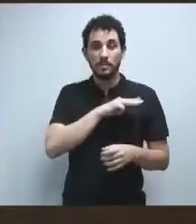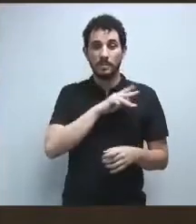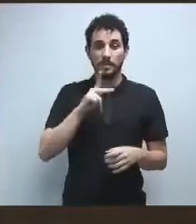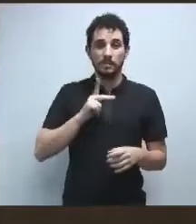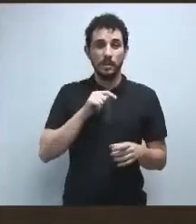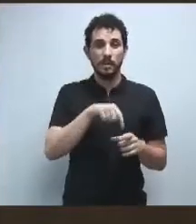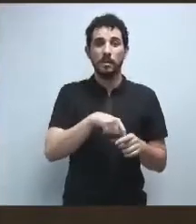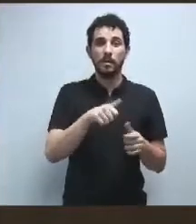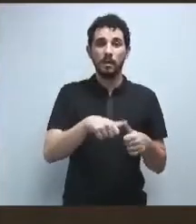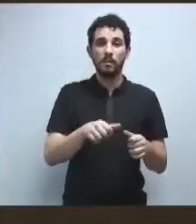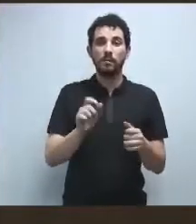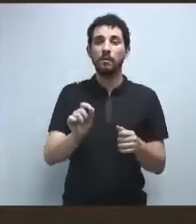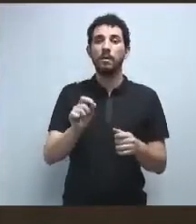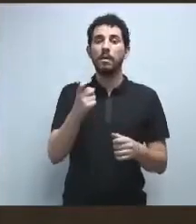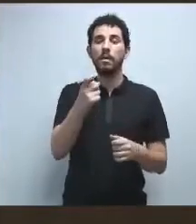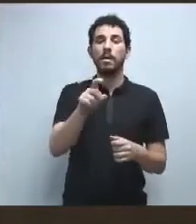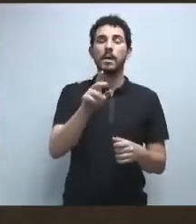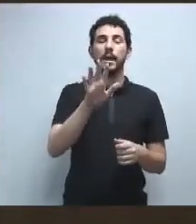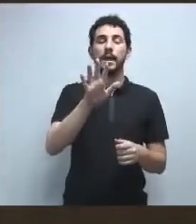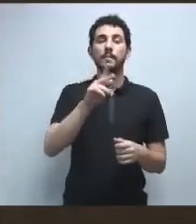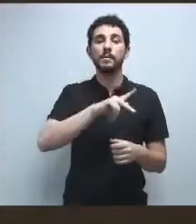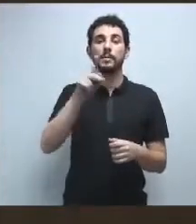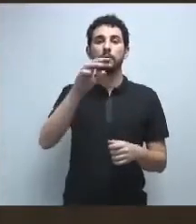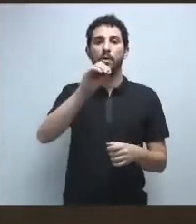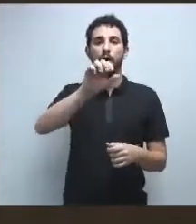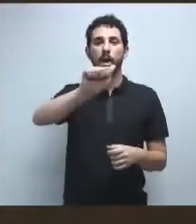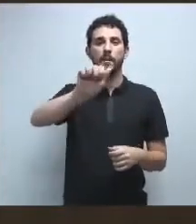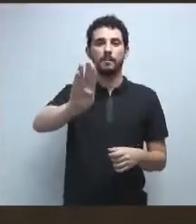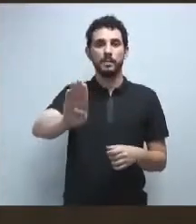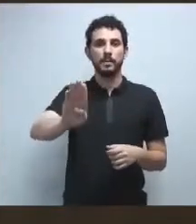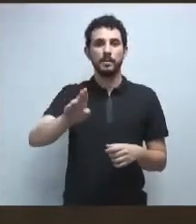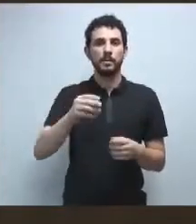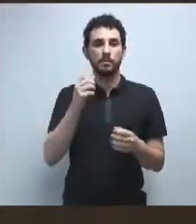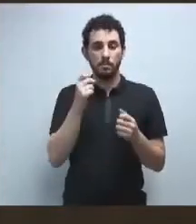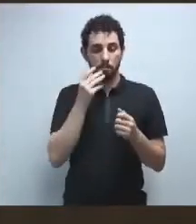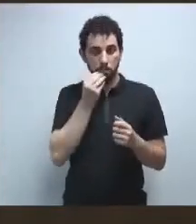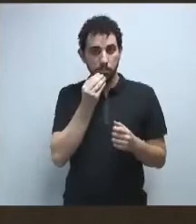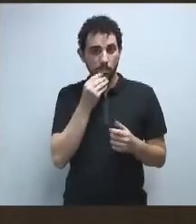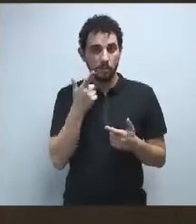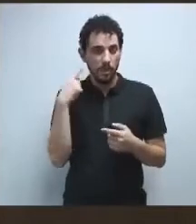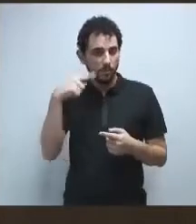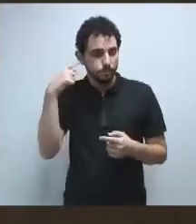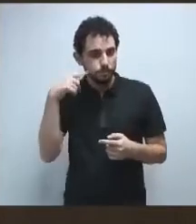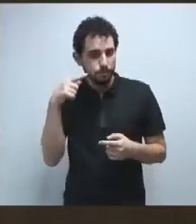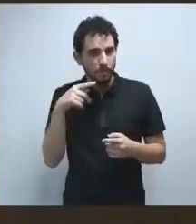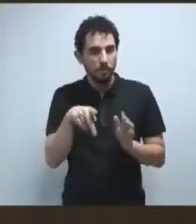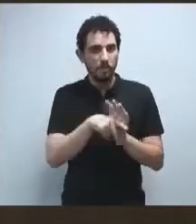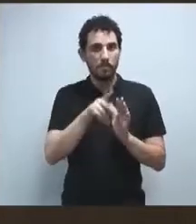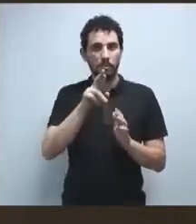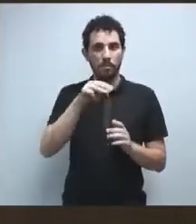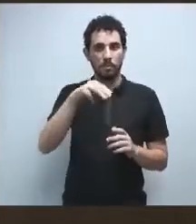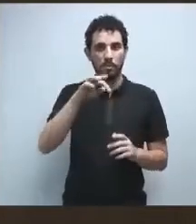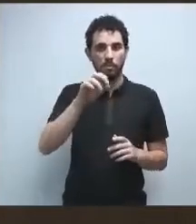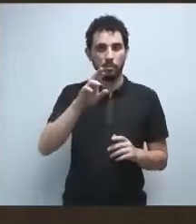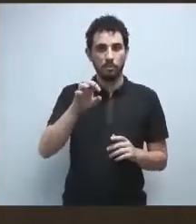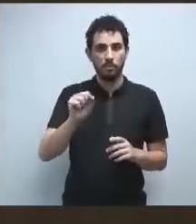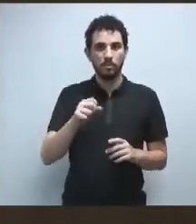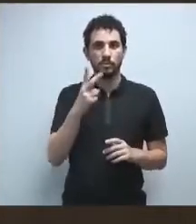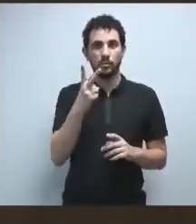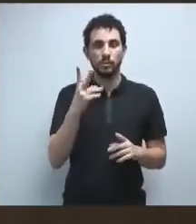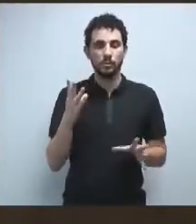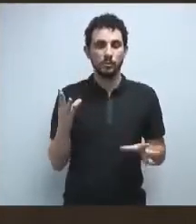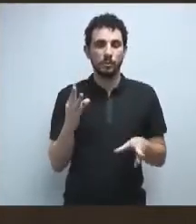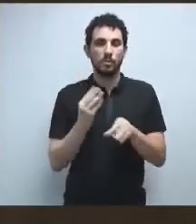o presidente da oab porque podiam advogados promotores e ele acumulava as duas